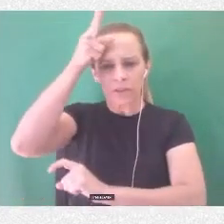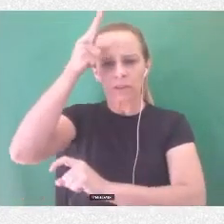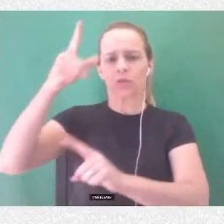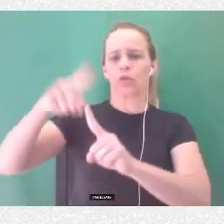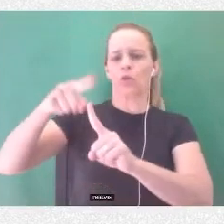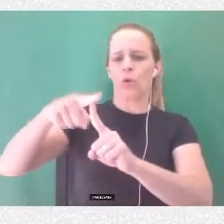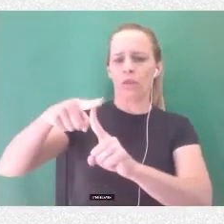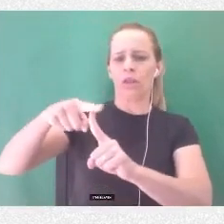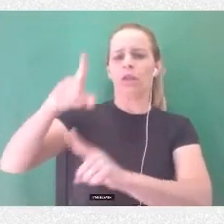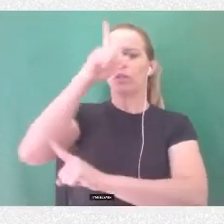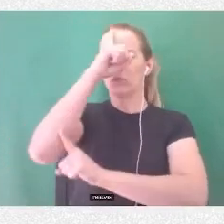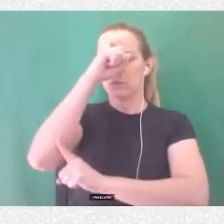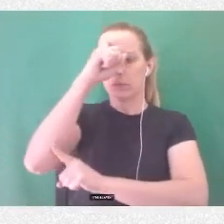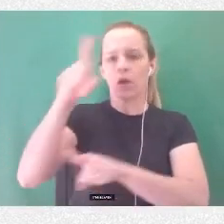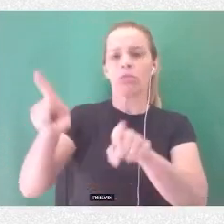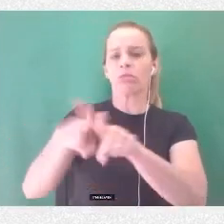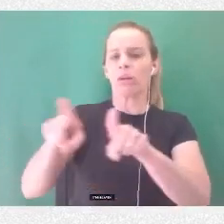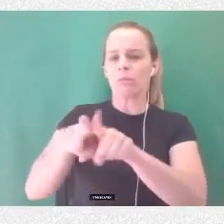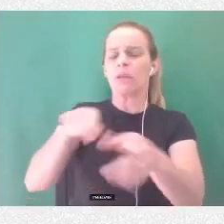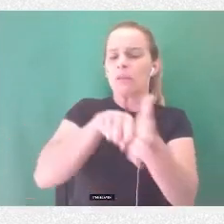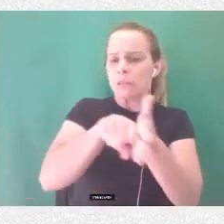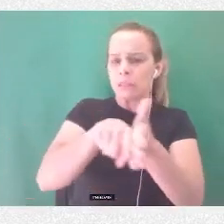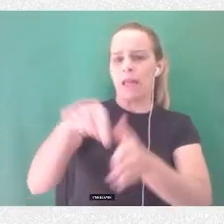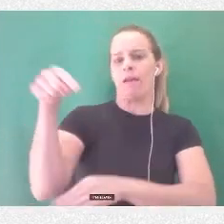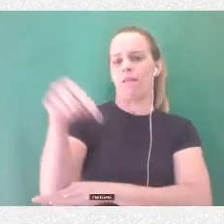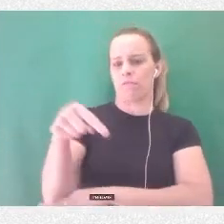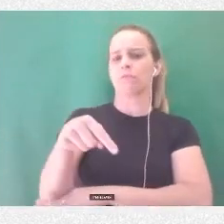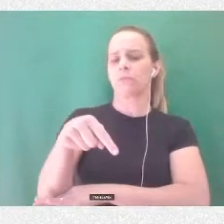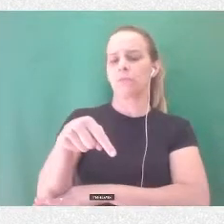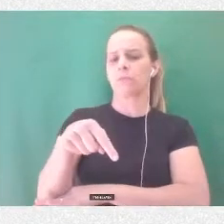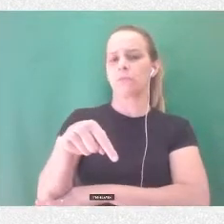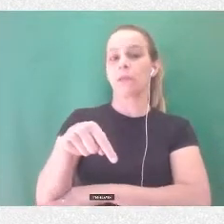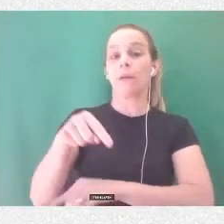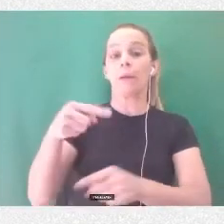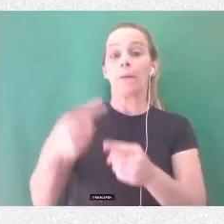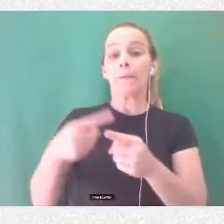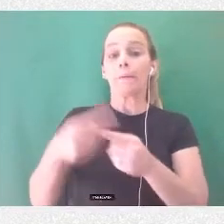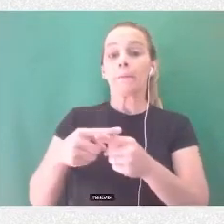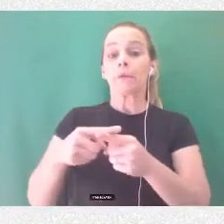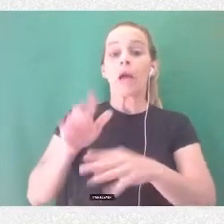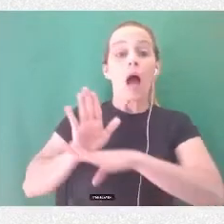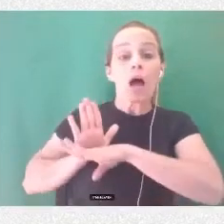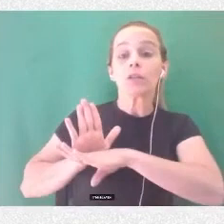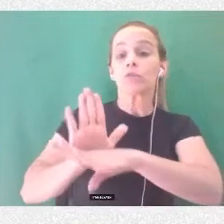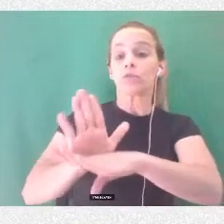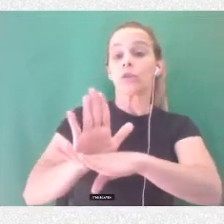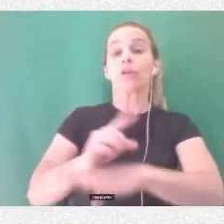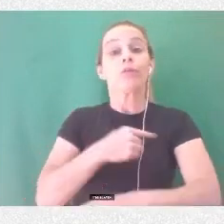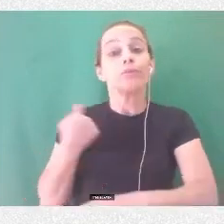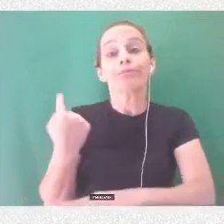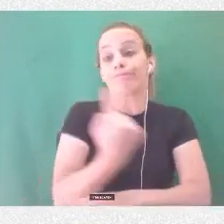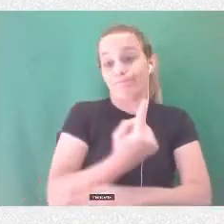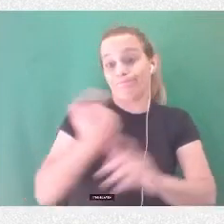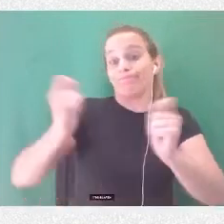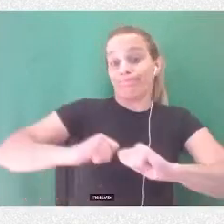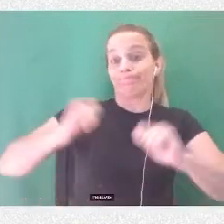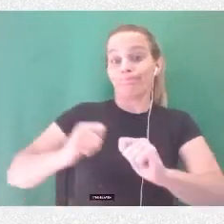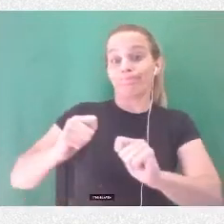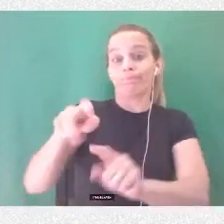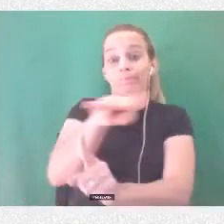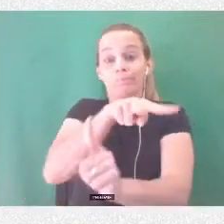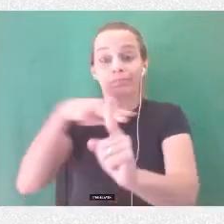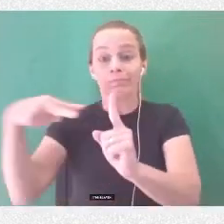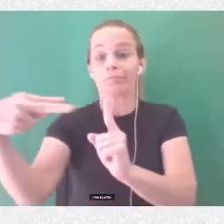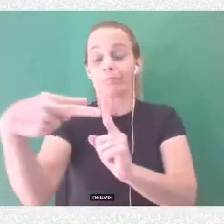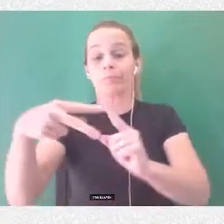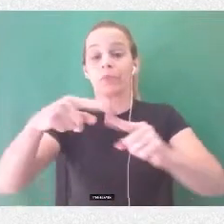Vento, dessa pesquisa, estarmos ajudando naquilo que podemos, do ponto de vista científico, do ponto